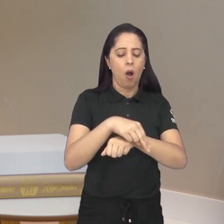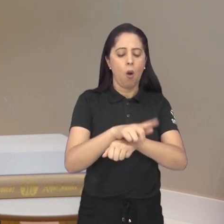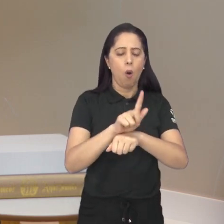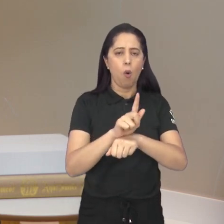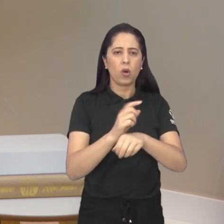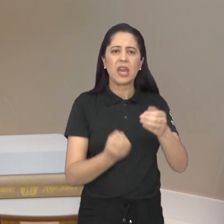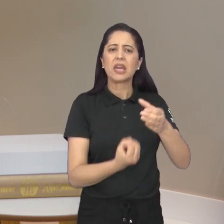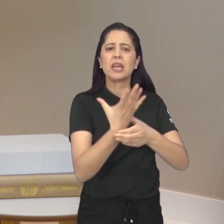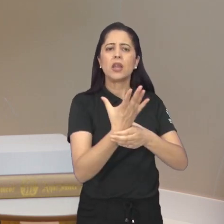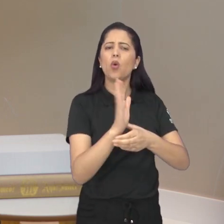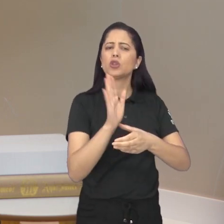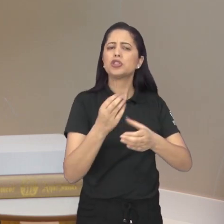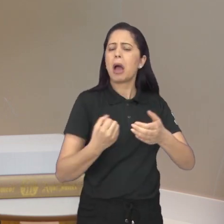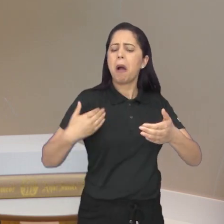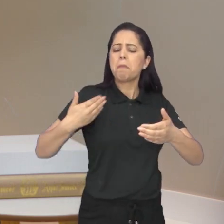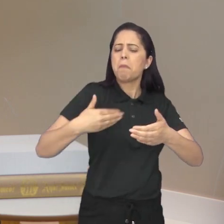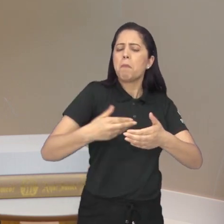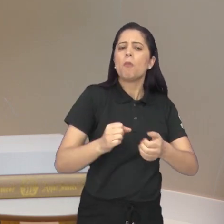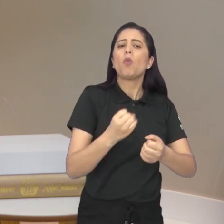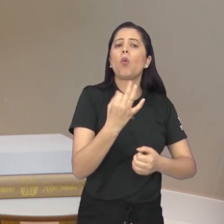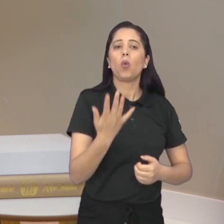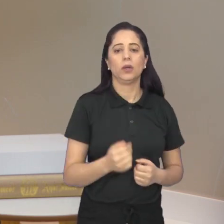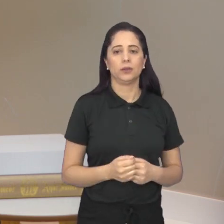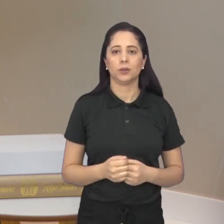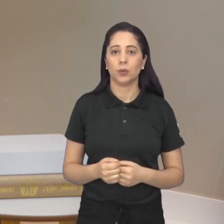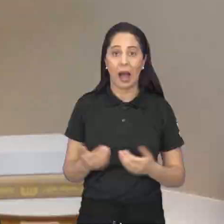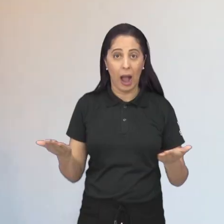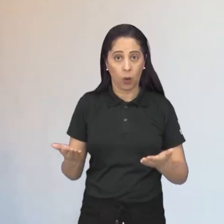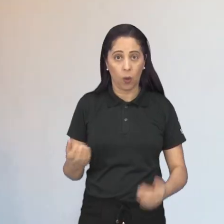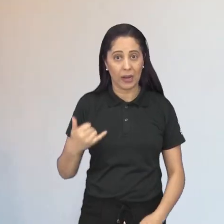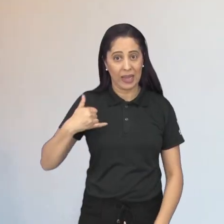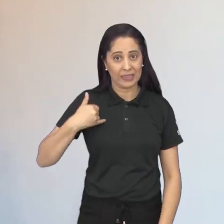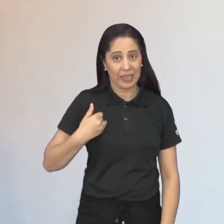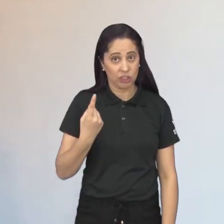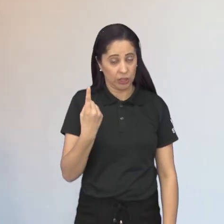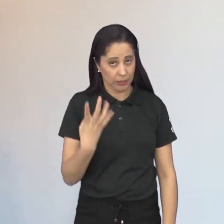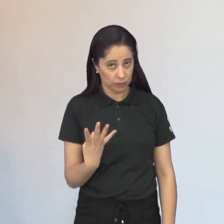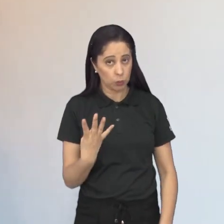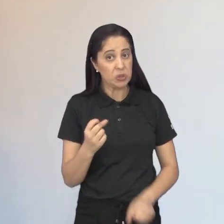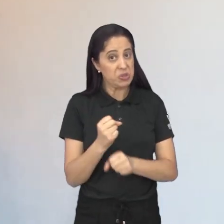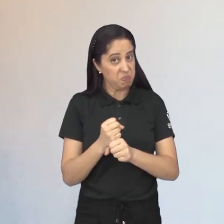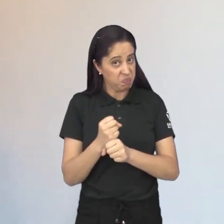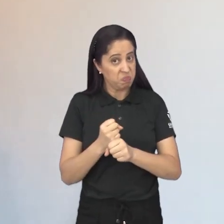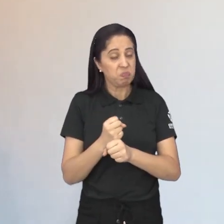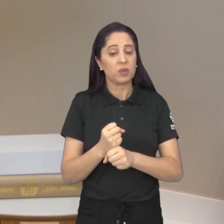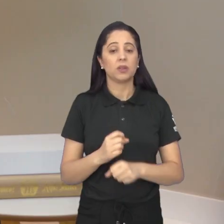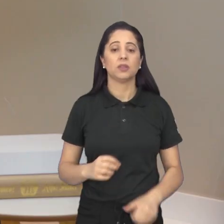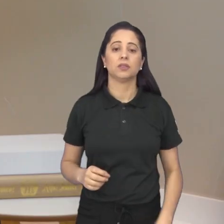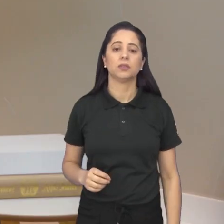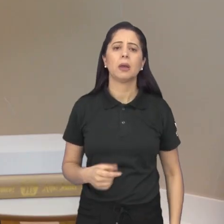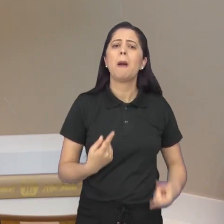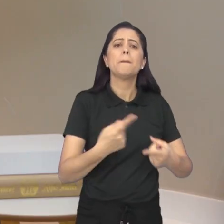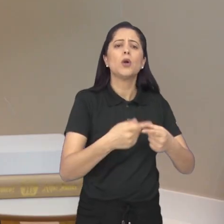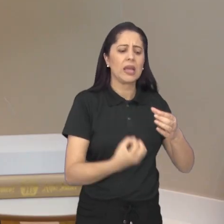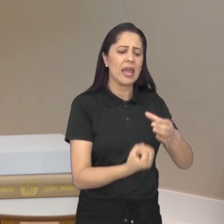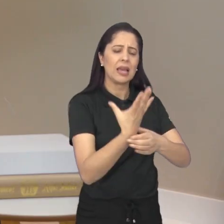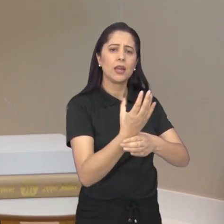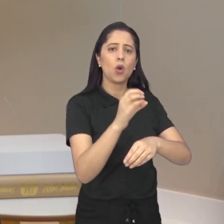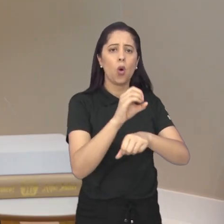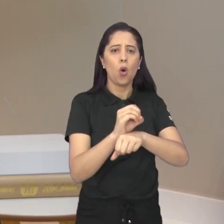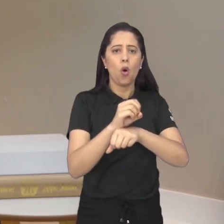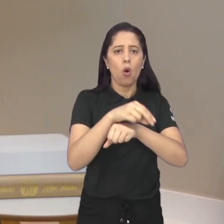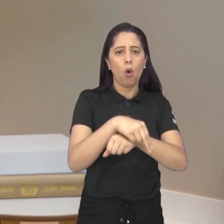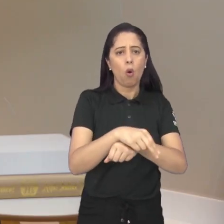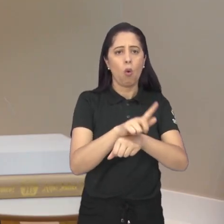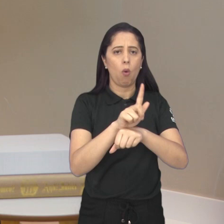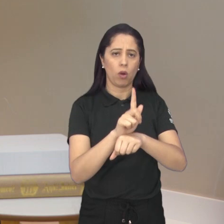a ONG? Olha, esse ano nós estamos completando 14 anos. E por que vocês criaram essa ONG?